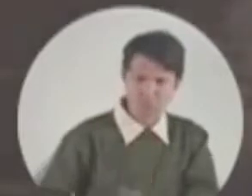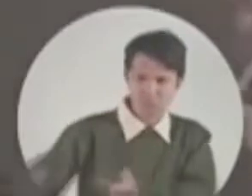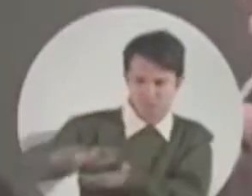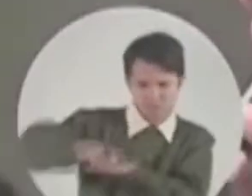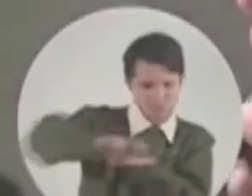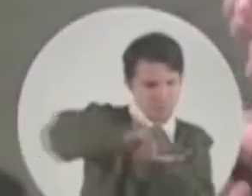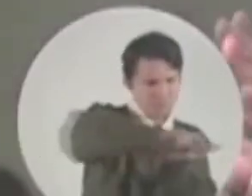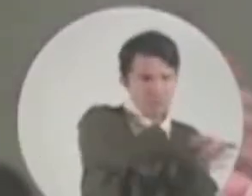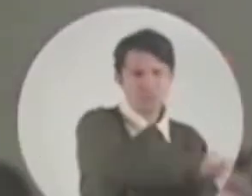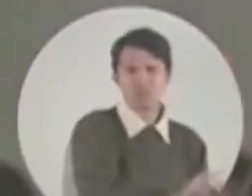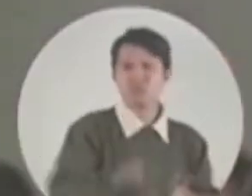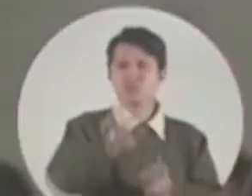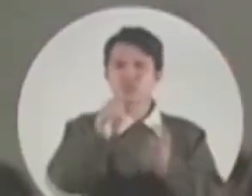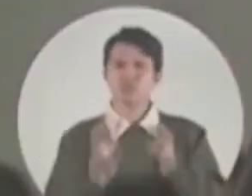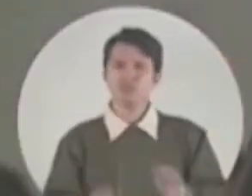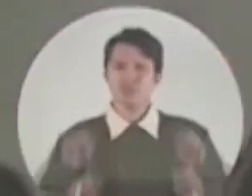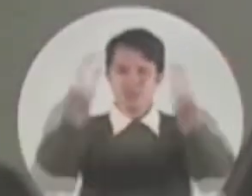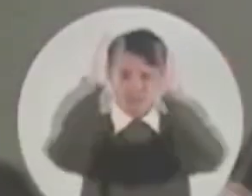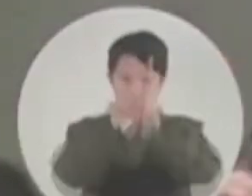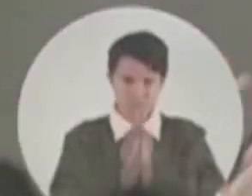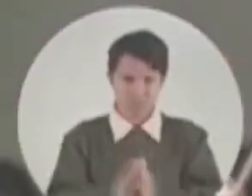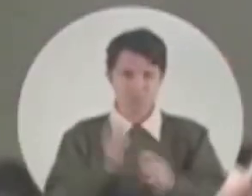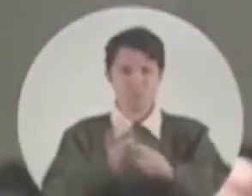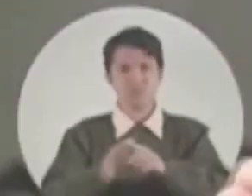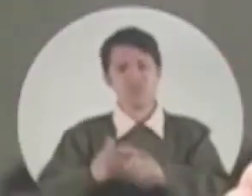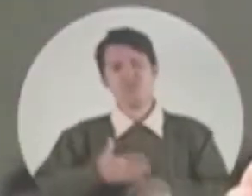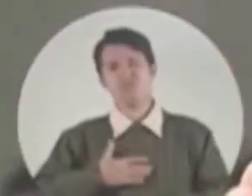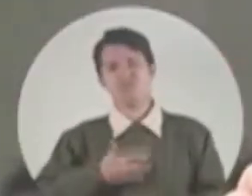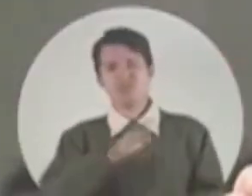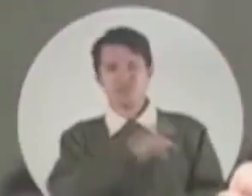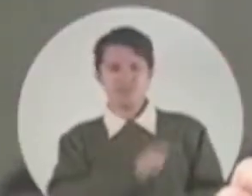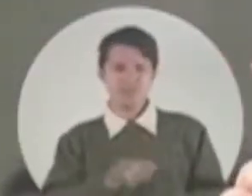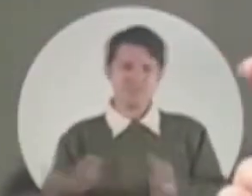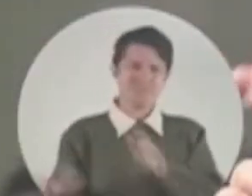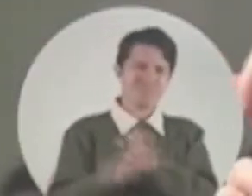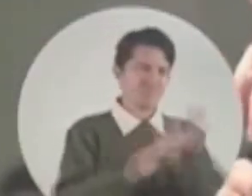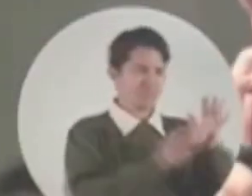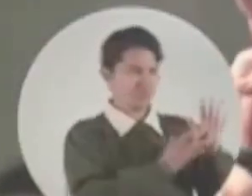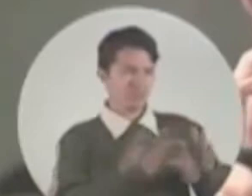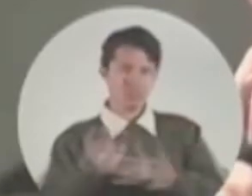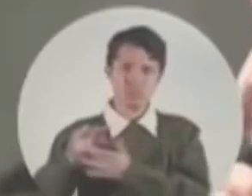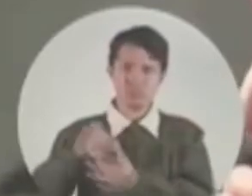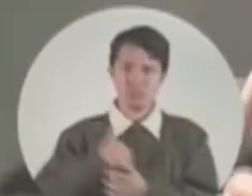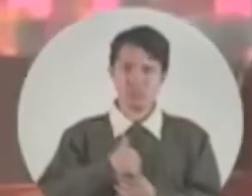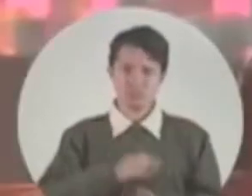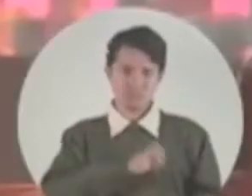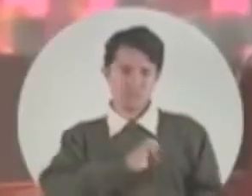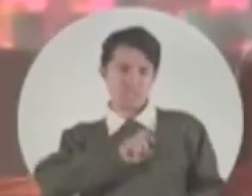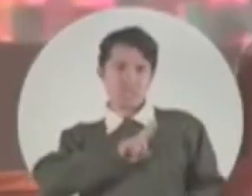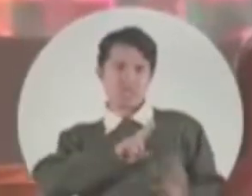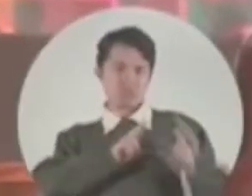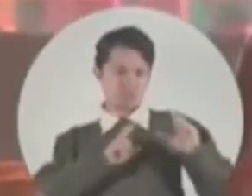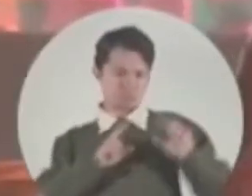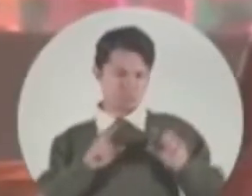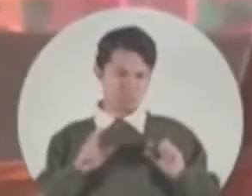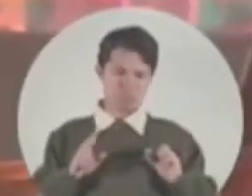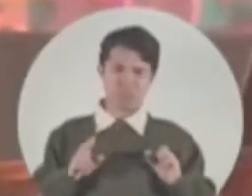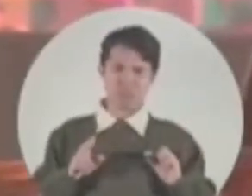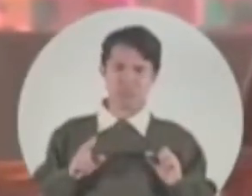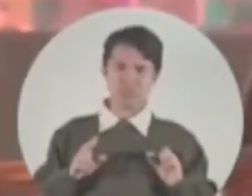chão. Adoração é quando o meu amor ao Senhor Jesus me faz diminuir